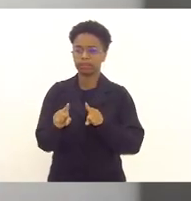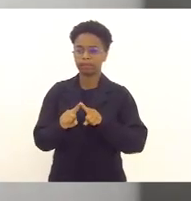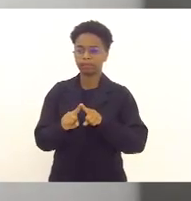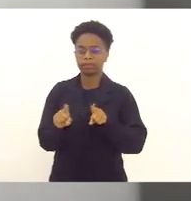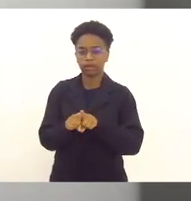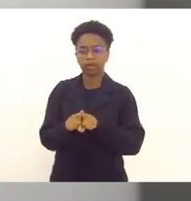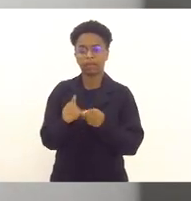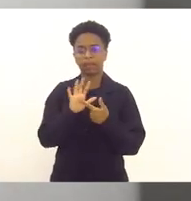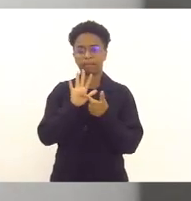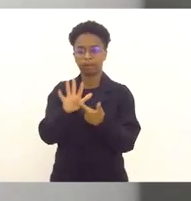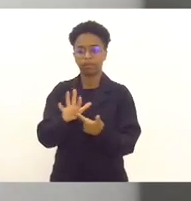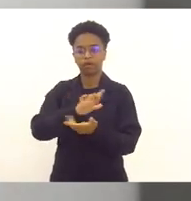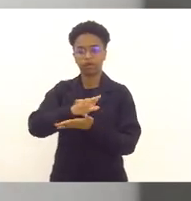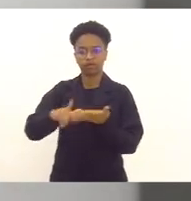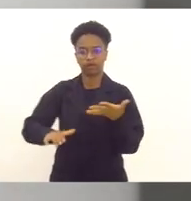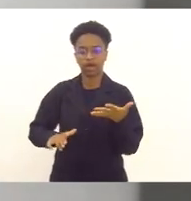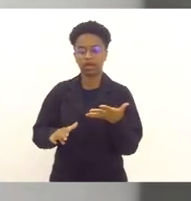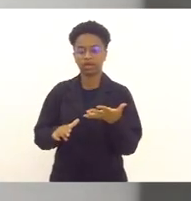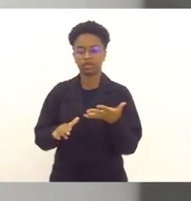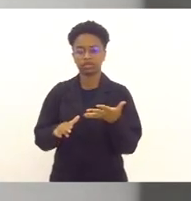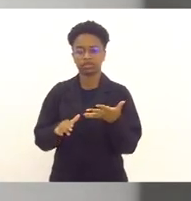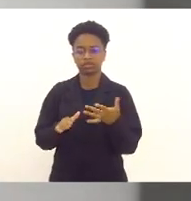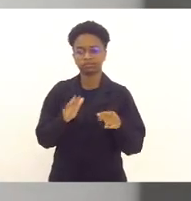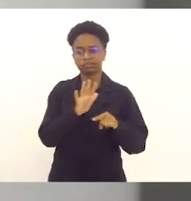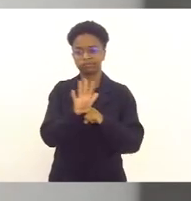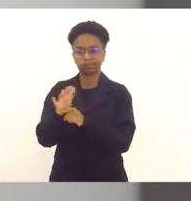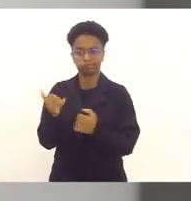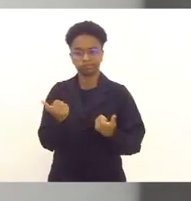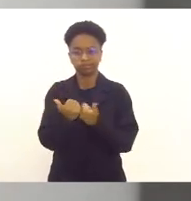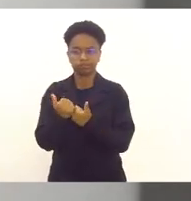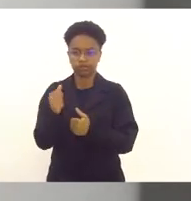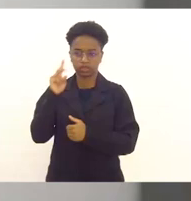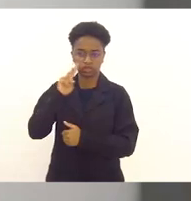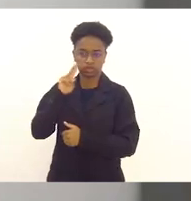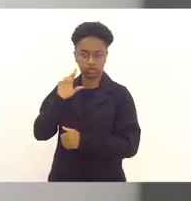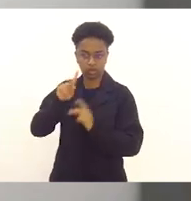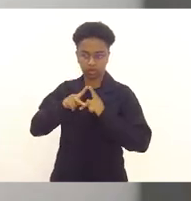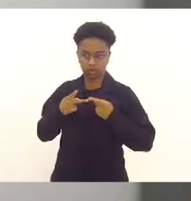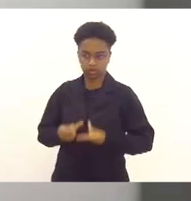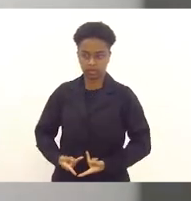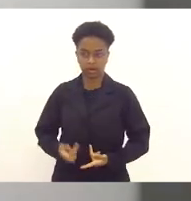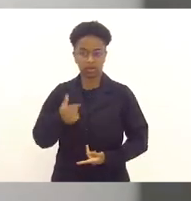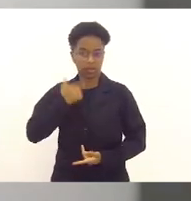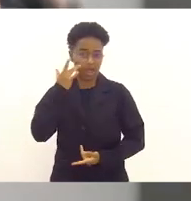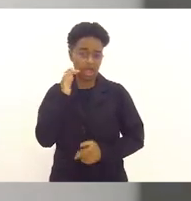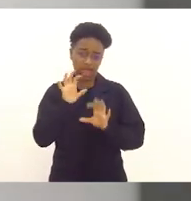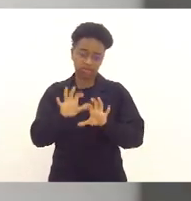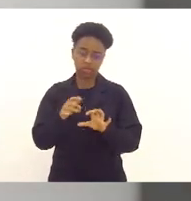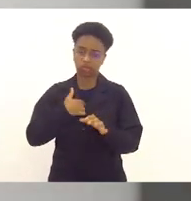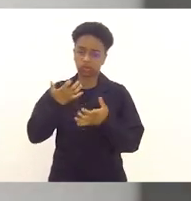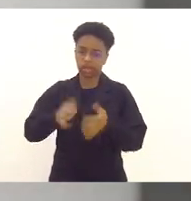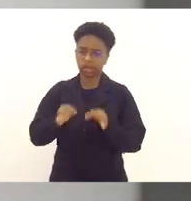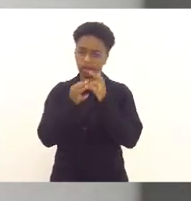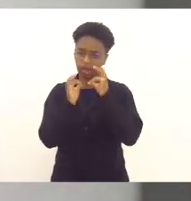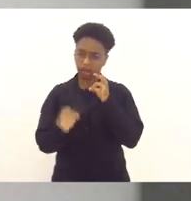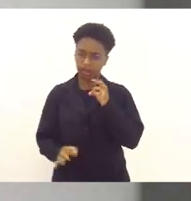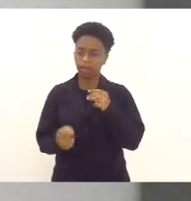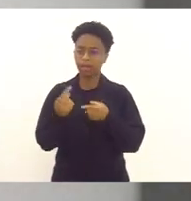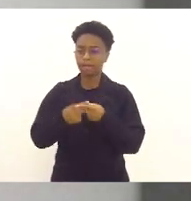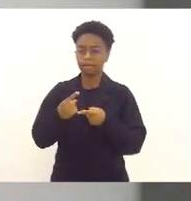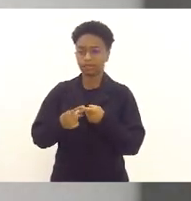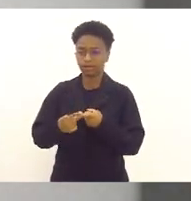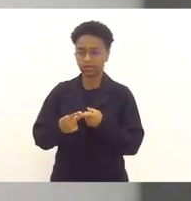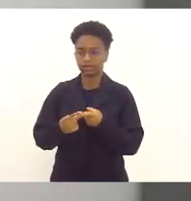apresenta diversas né é contribuições para a história da humanidade e eu acho que é isso não quero me prolongar muito porque